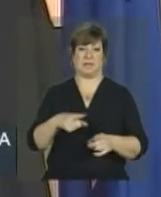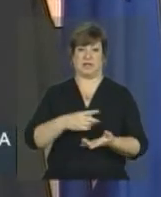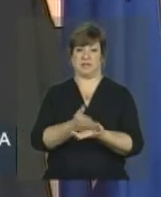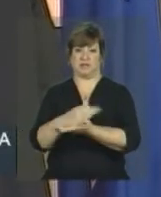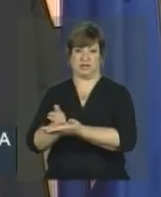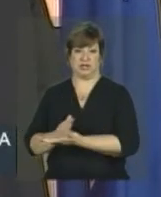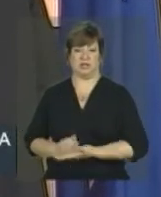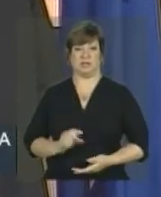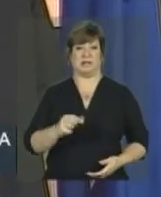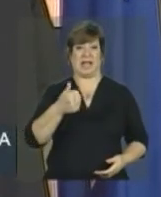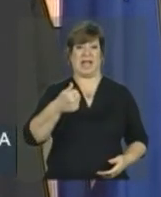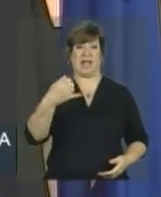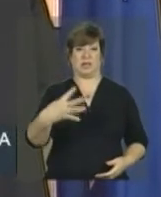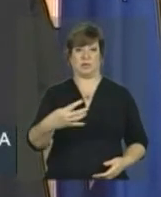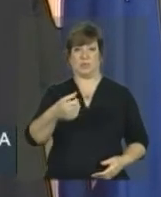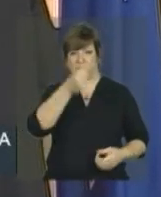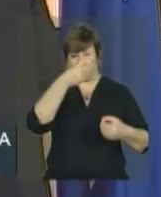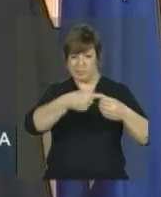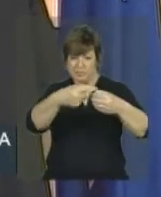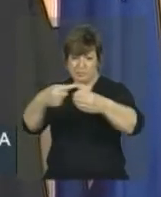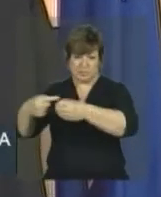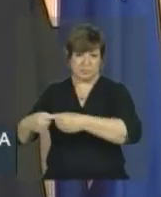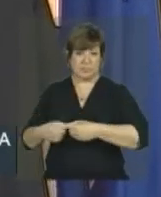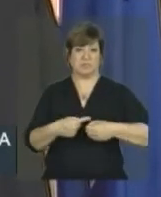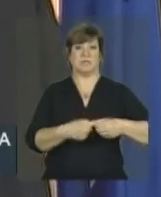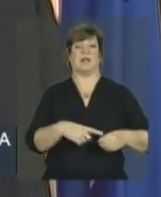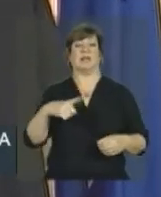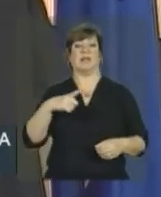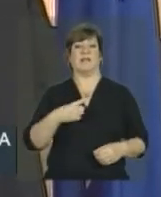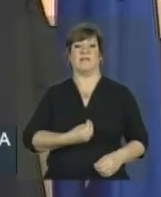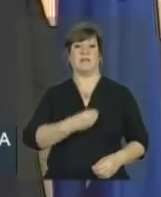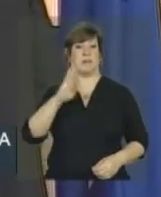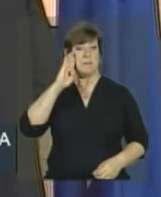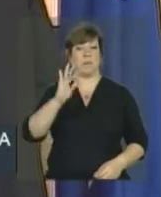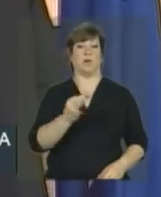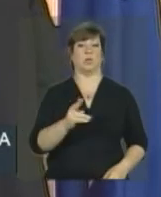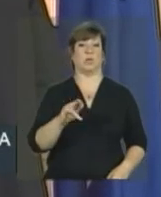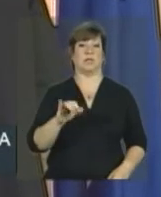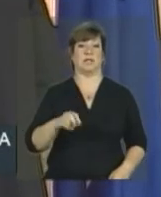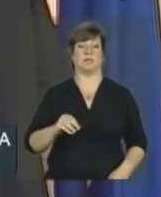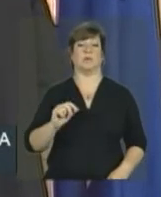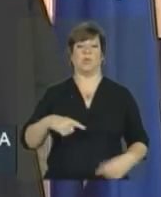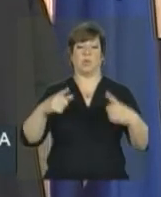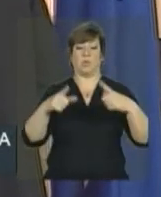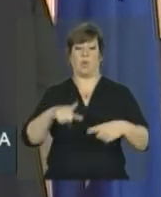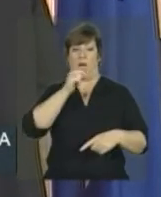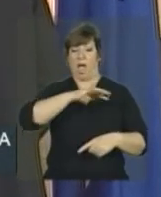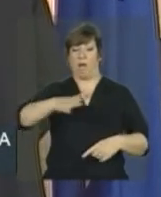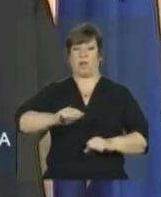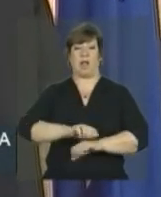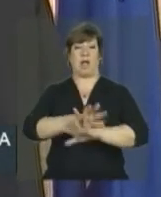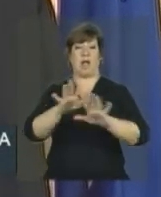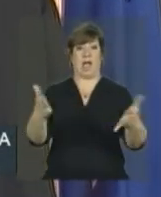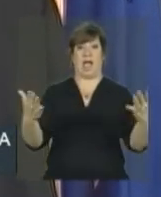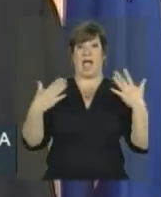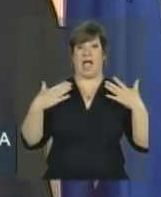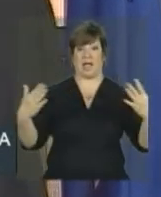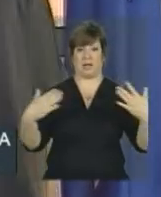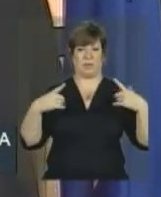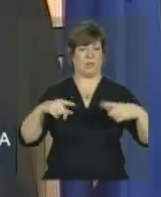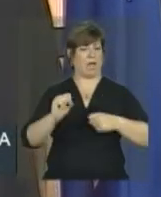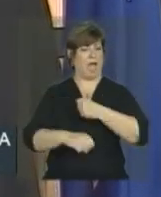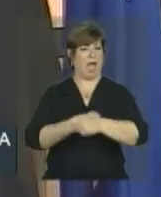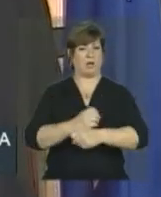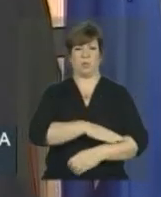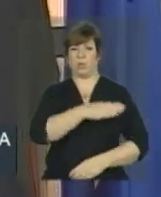14 províncias, que vivem basicamente do turismo. Região de águas claras e o calor o ano